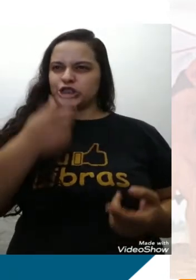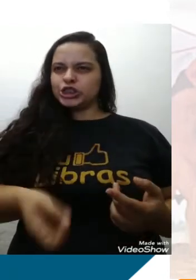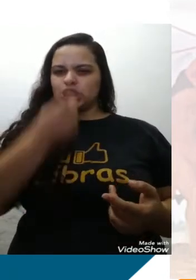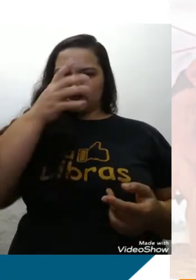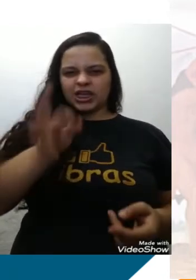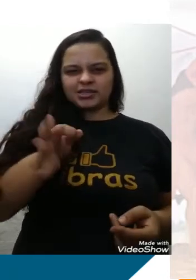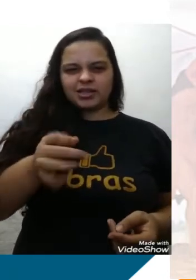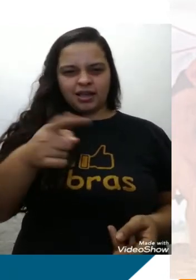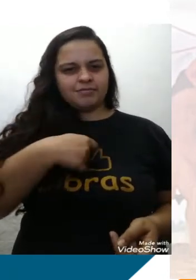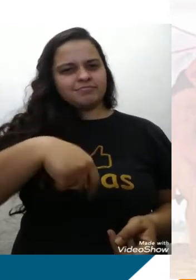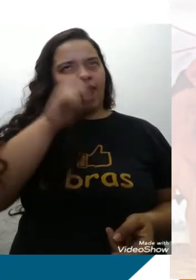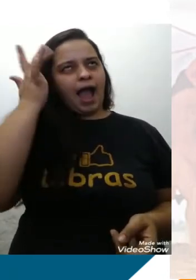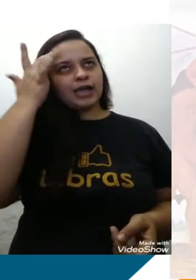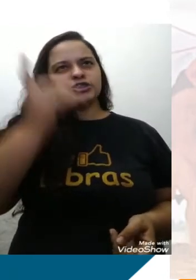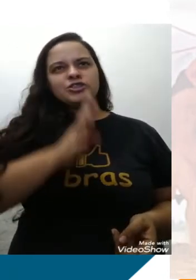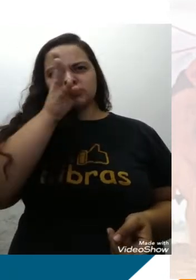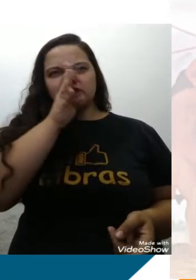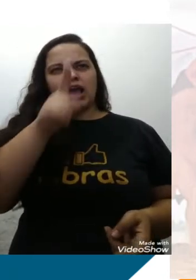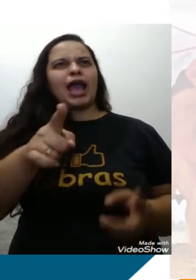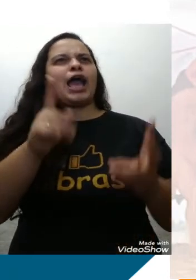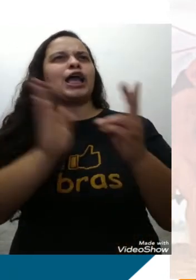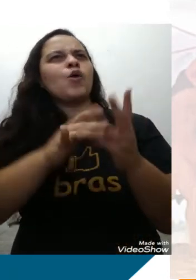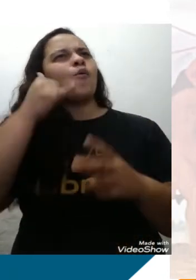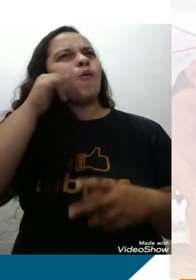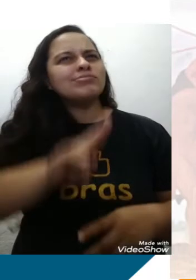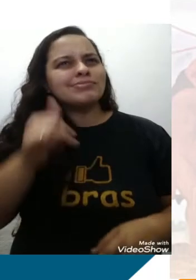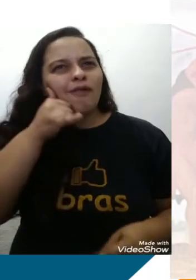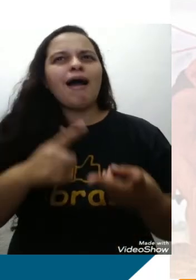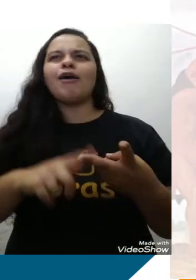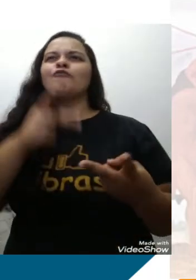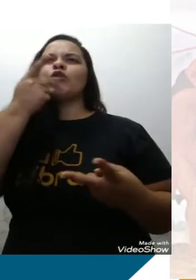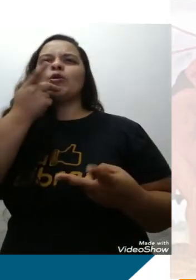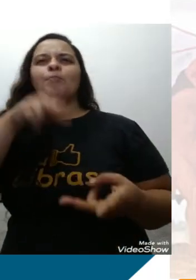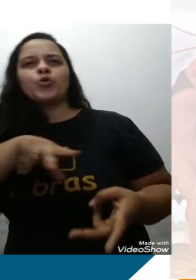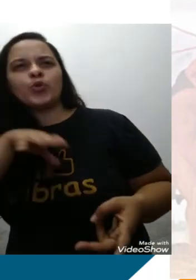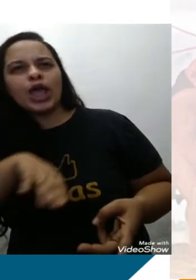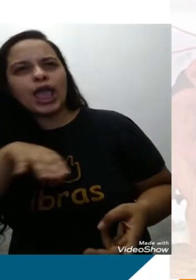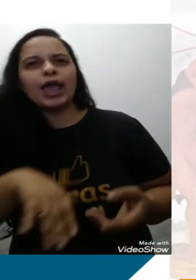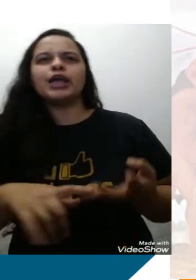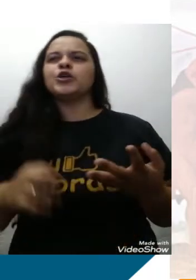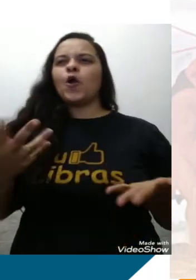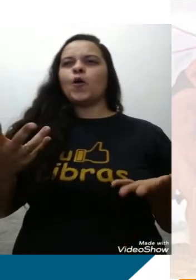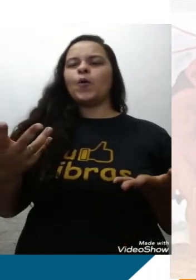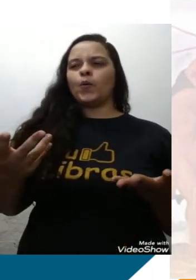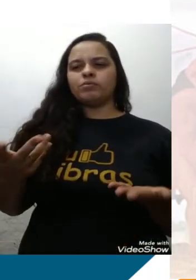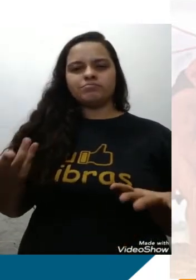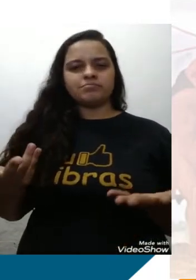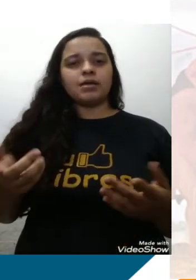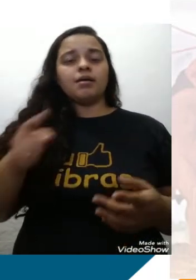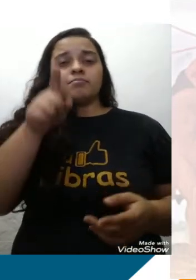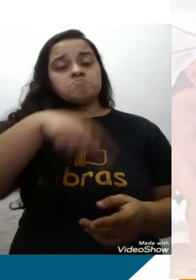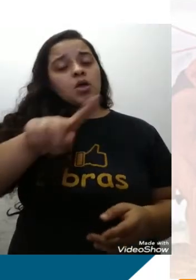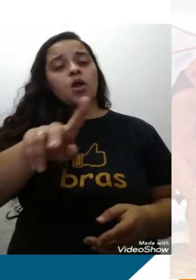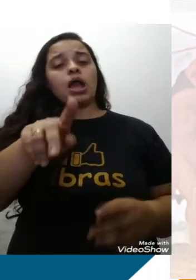indivíduo não é mais indígena. Que é um equívoco, né? Muitas vezes eles ainda convivem com as suas tribos, falam as suas